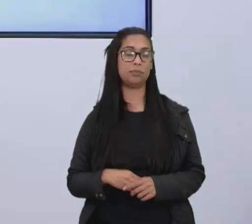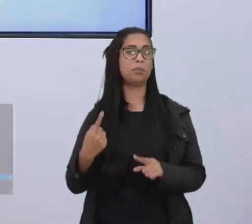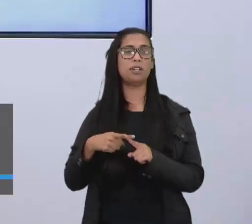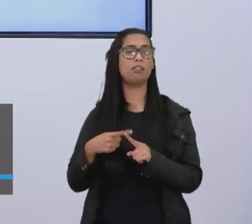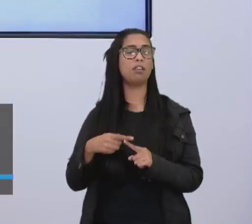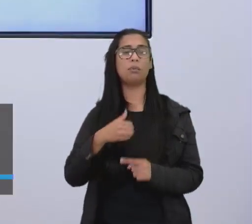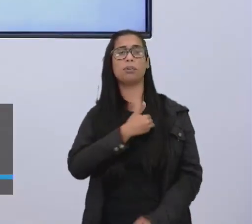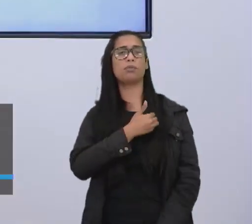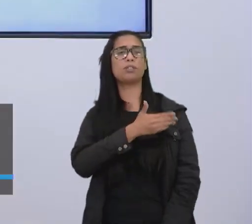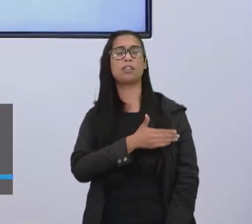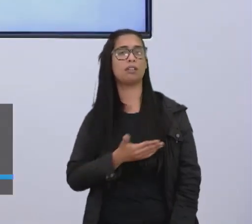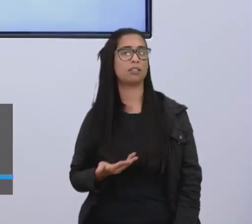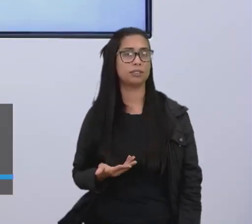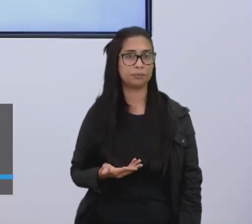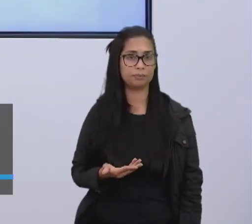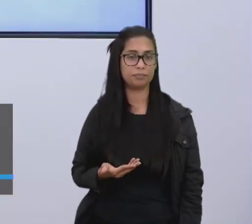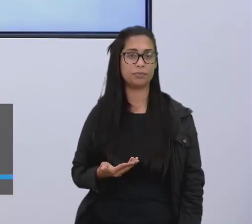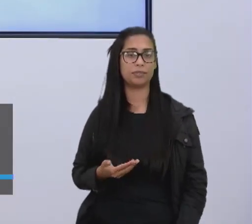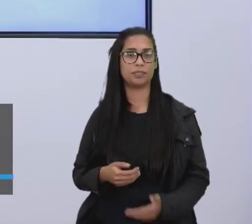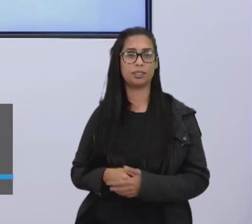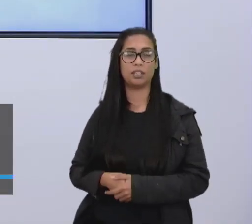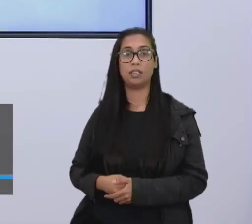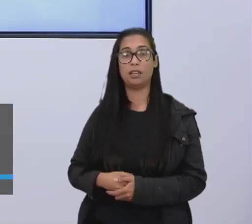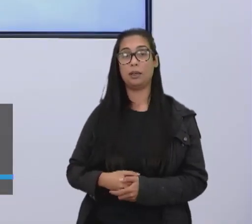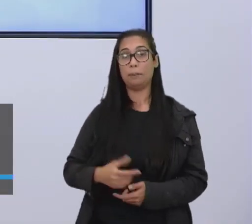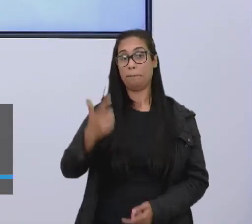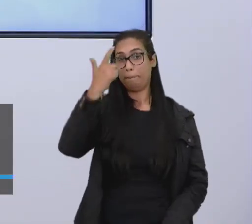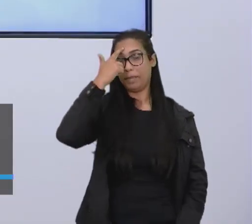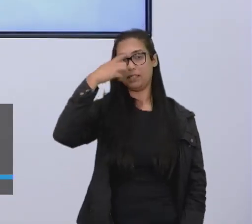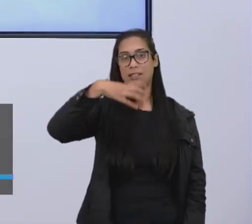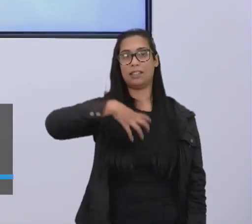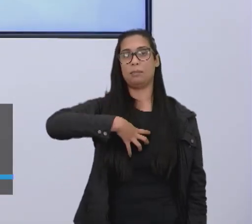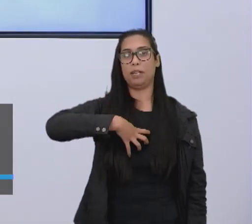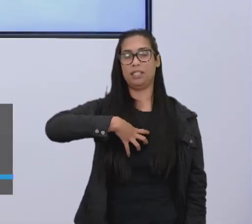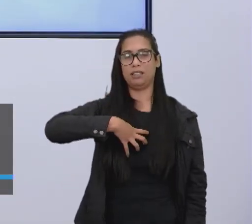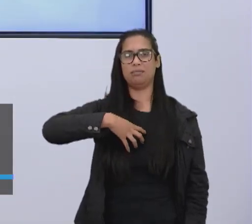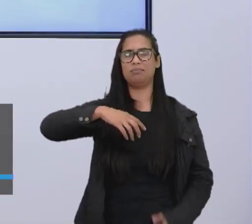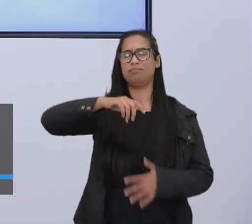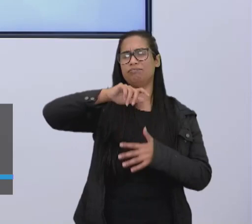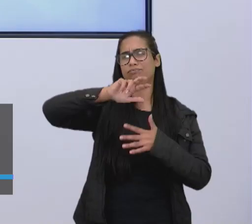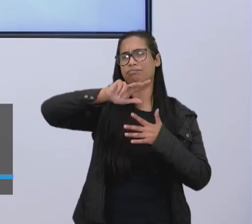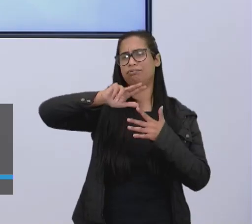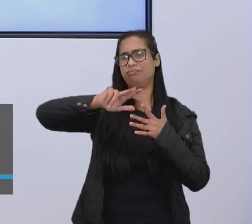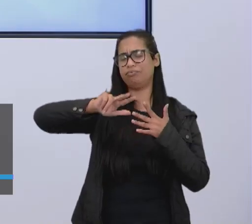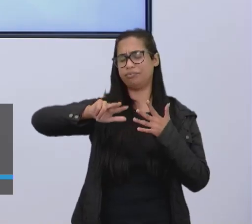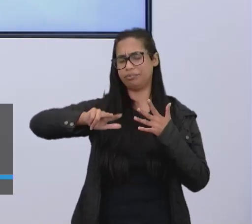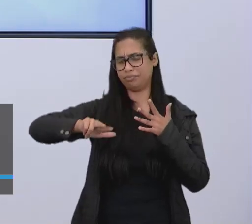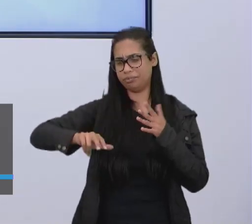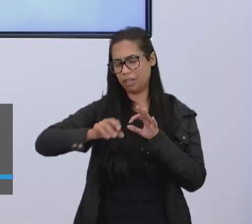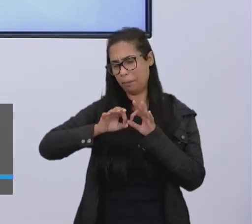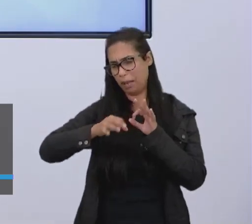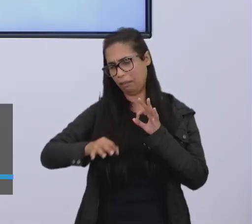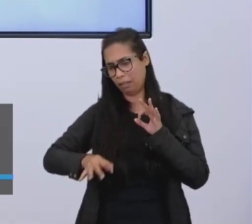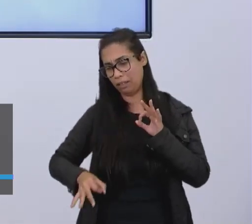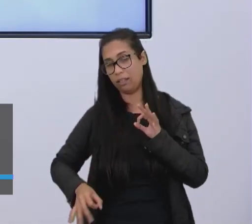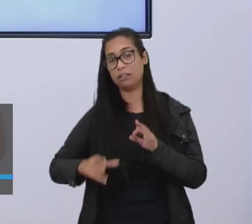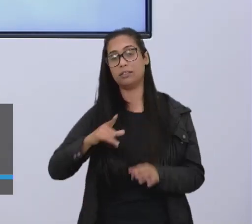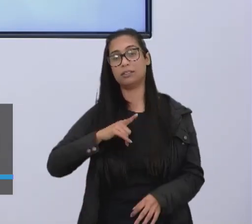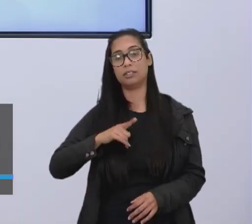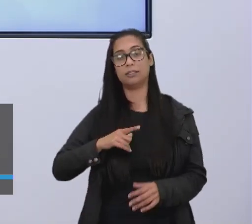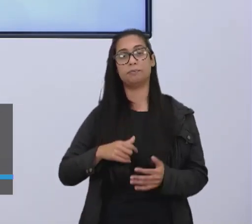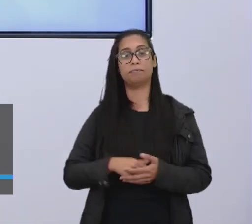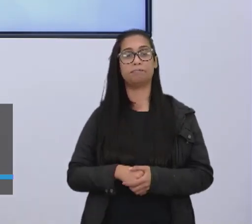por exemplo, só se a gente pensar na própria Bahia, já existem diversos estigmas que vêm junto com isso, né? Falando sobre